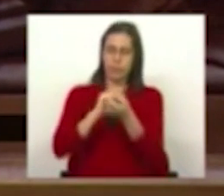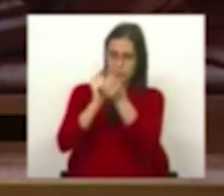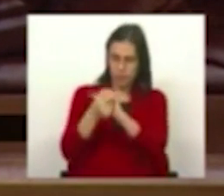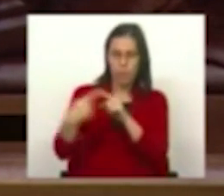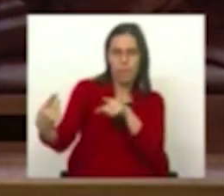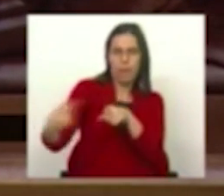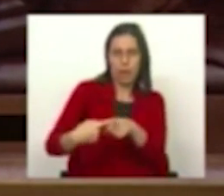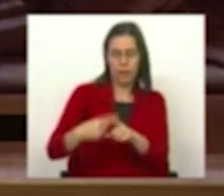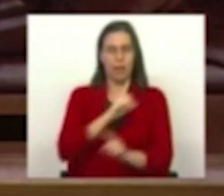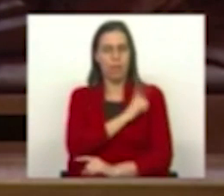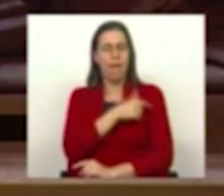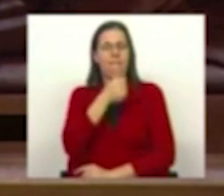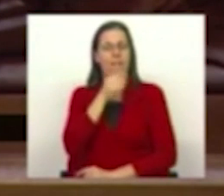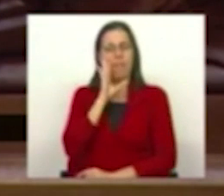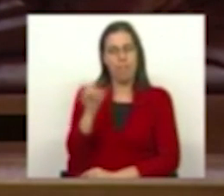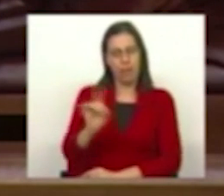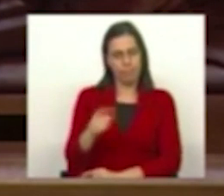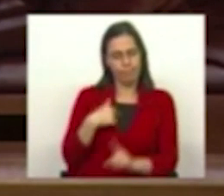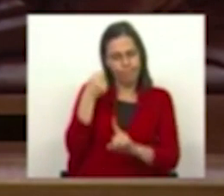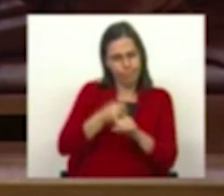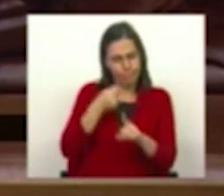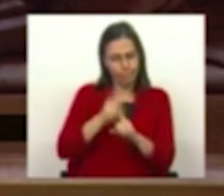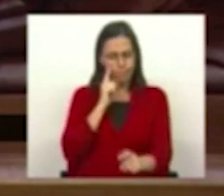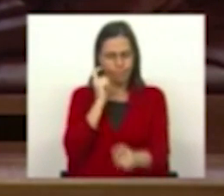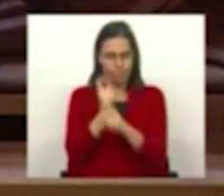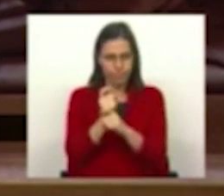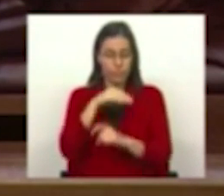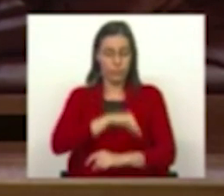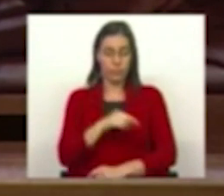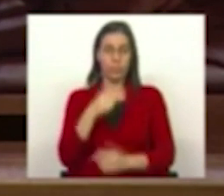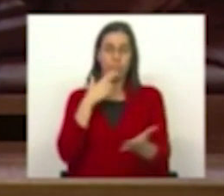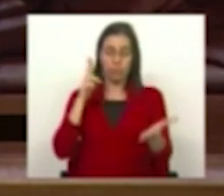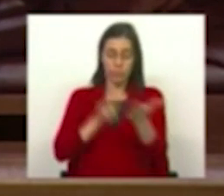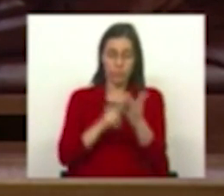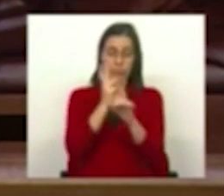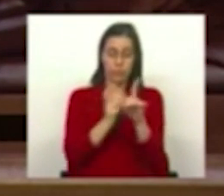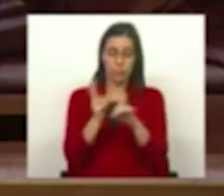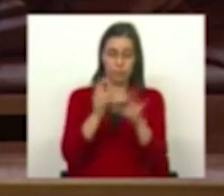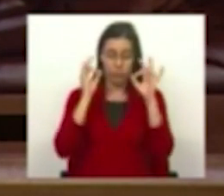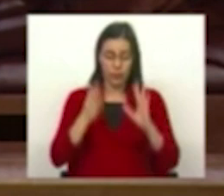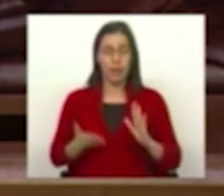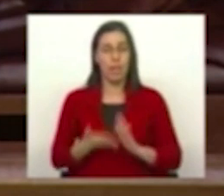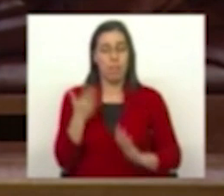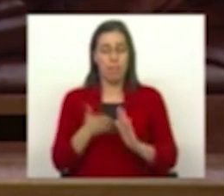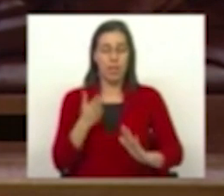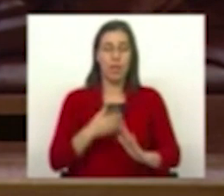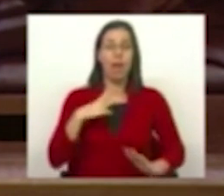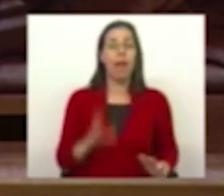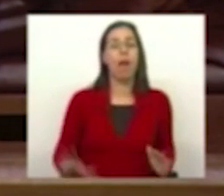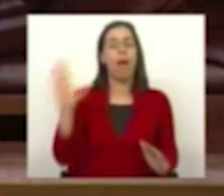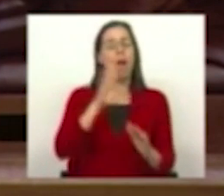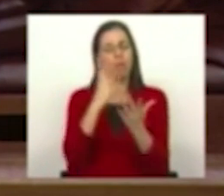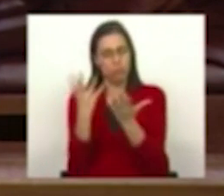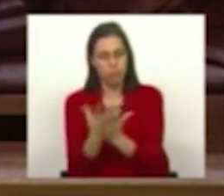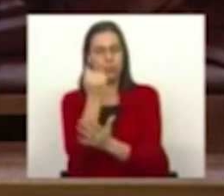os interesses do grande capital. Lutaremos pela exigência do aumento dos salários de verdadeira emergência nacional, visando